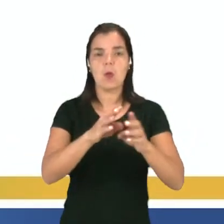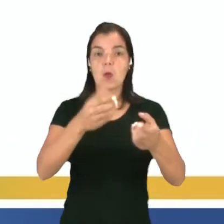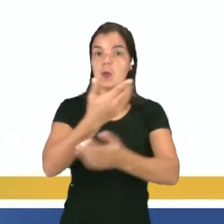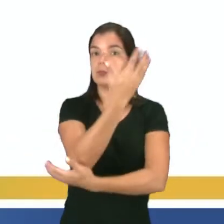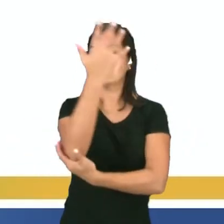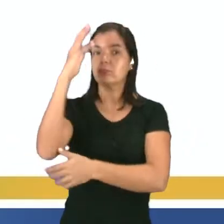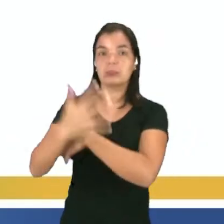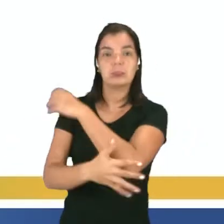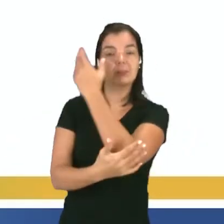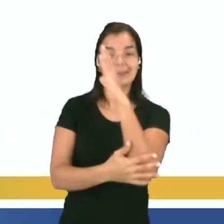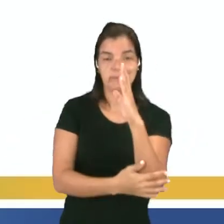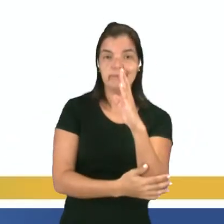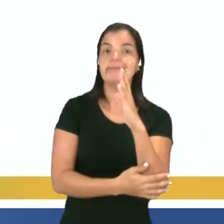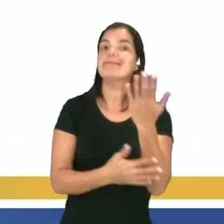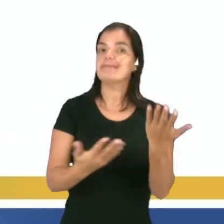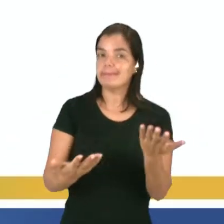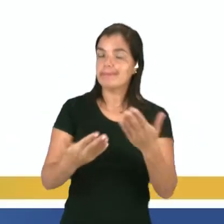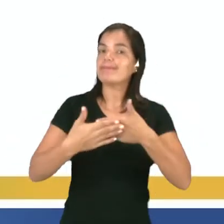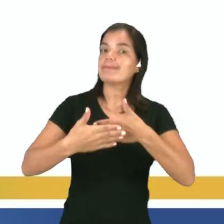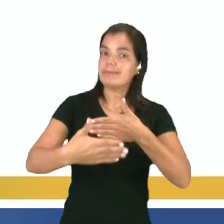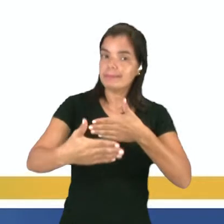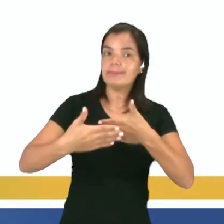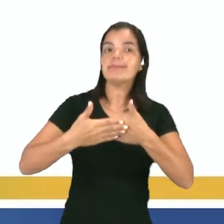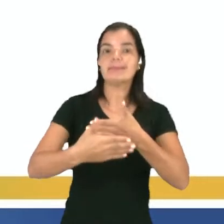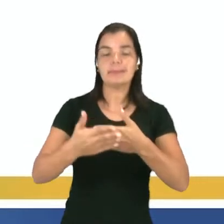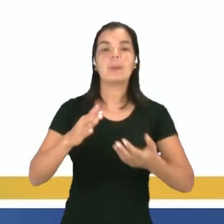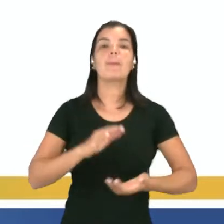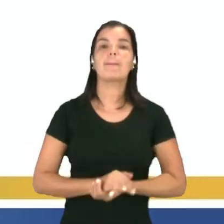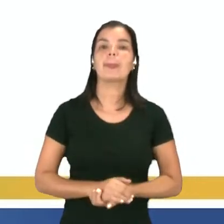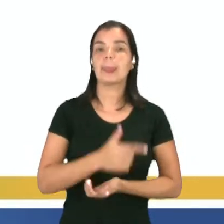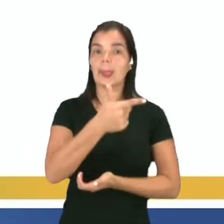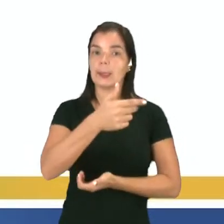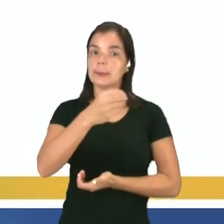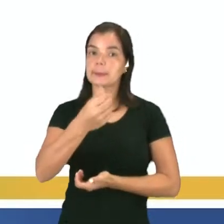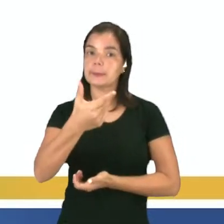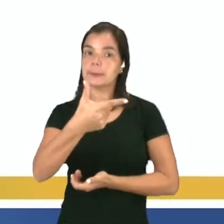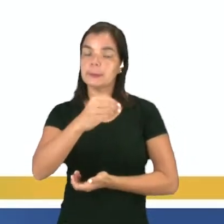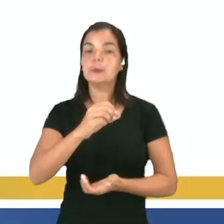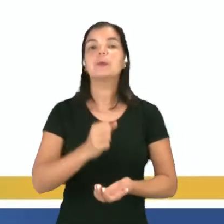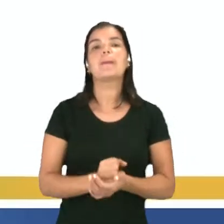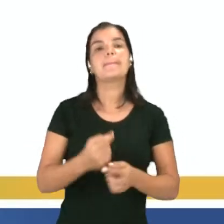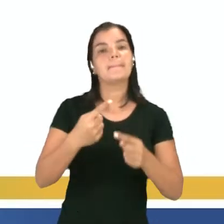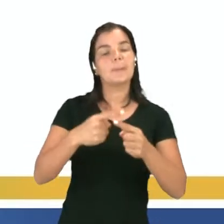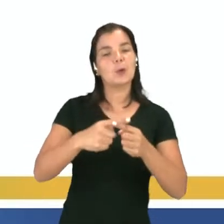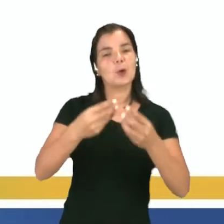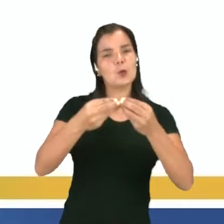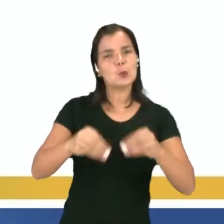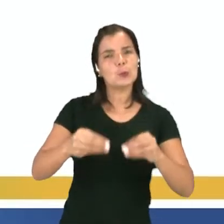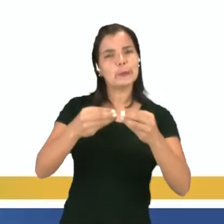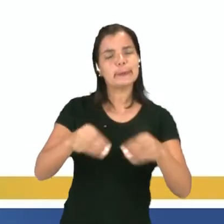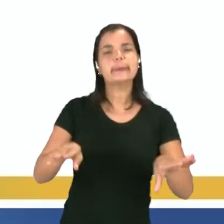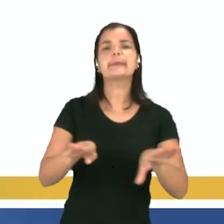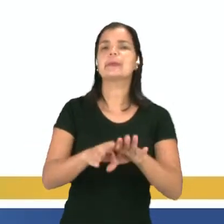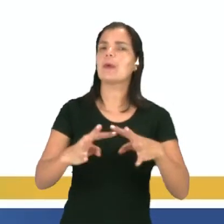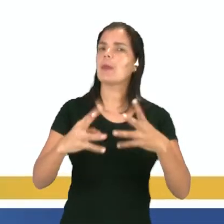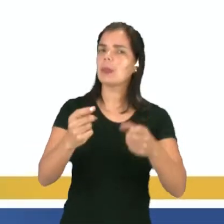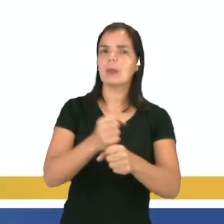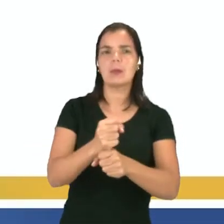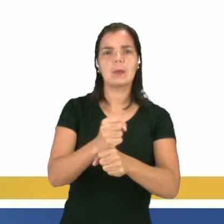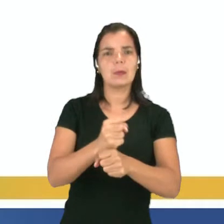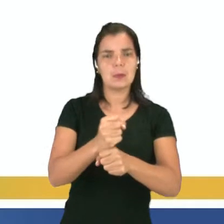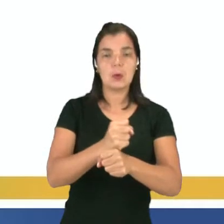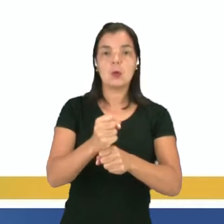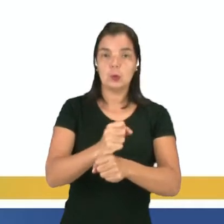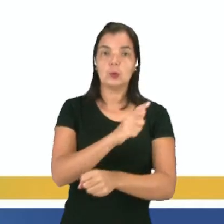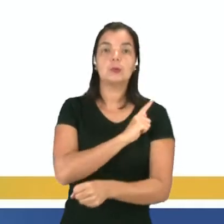ambiental. A ambiental ainda se prorroga por 2020, afinal de contas, são crises sazonais que todos os anos